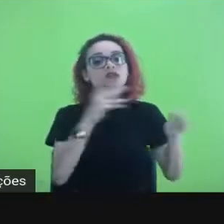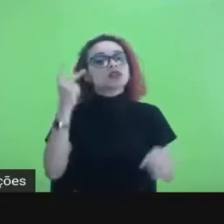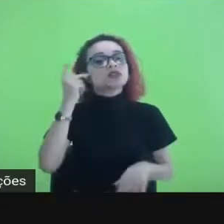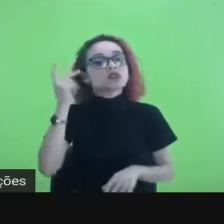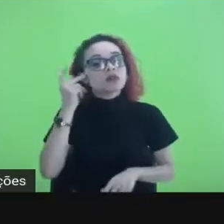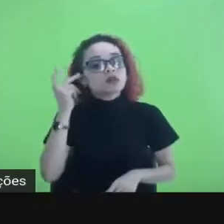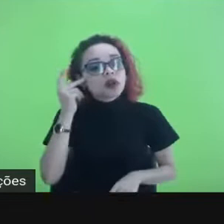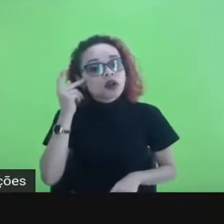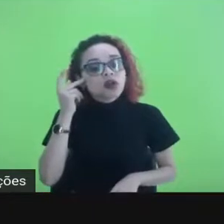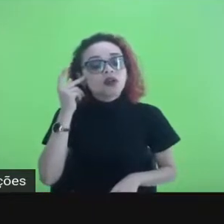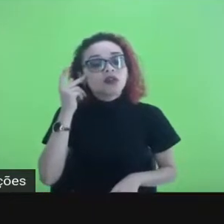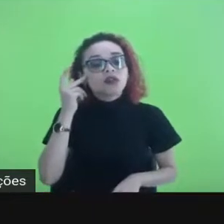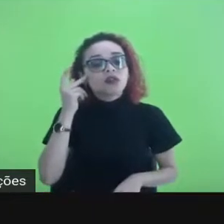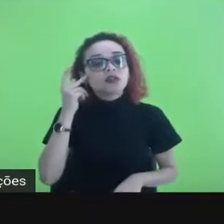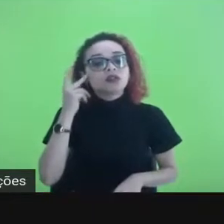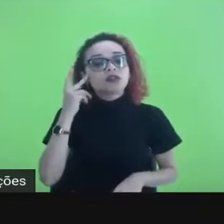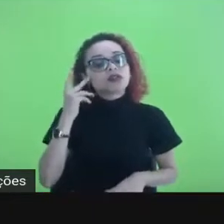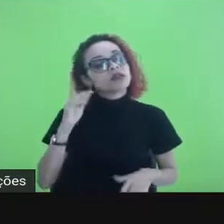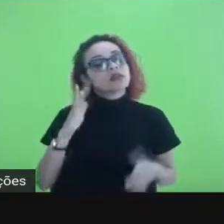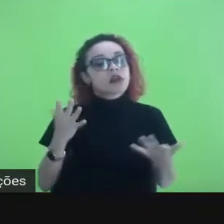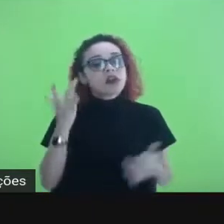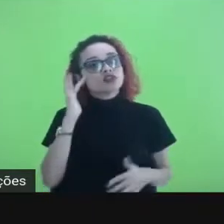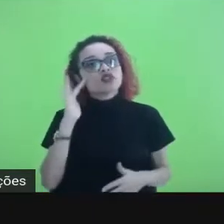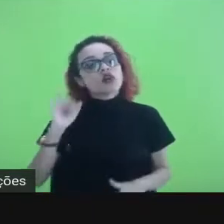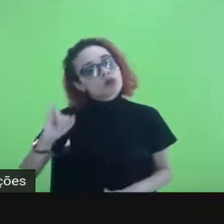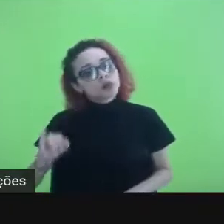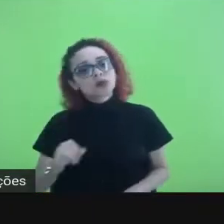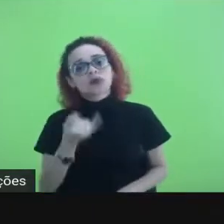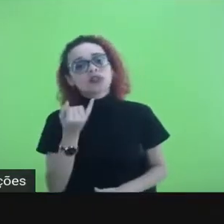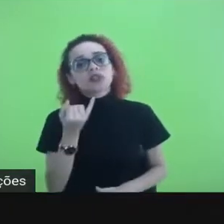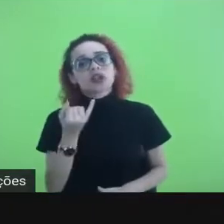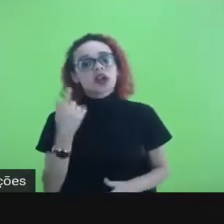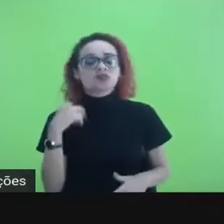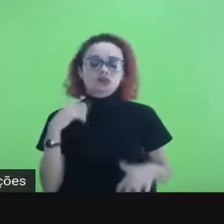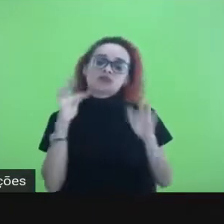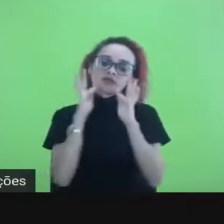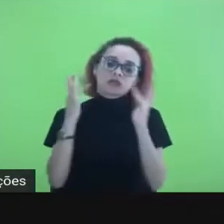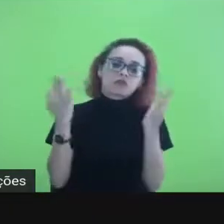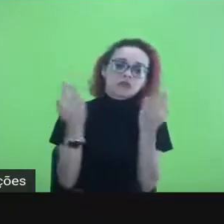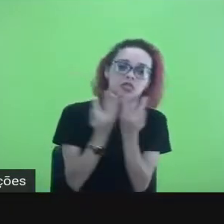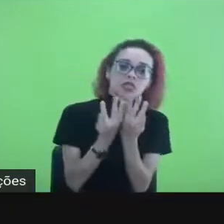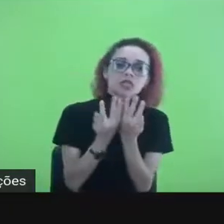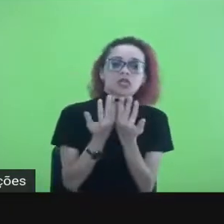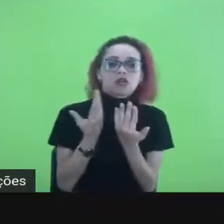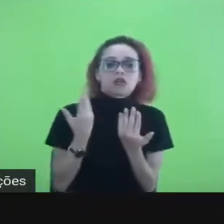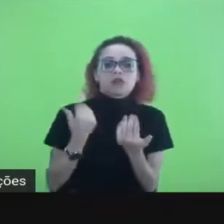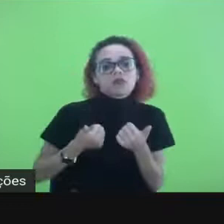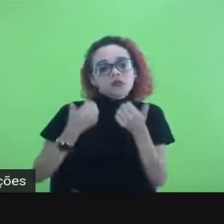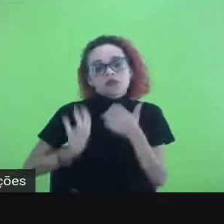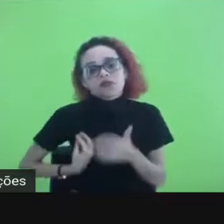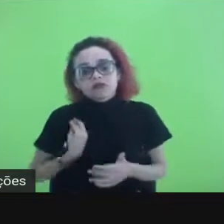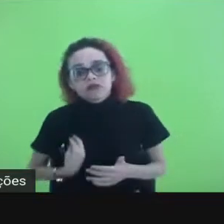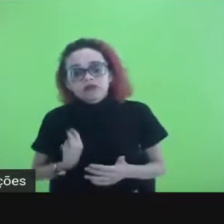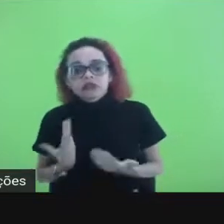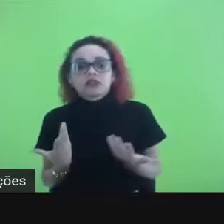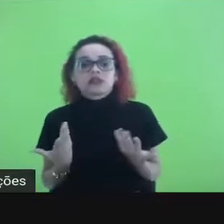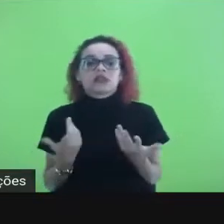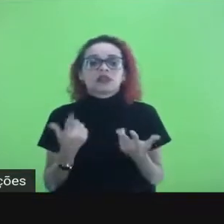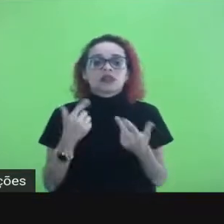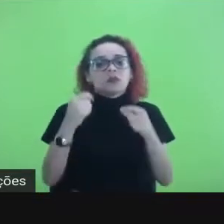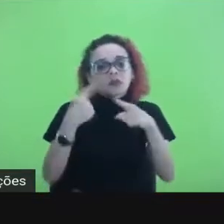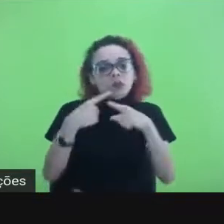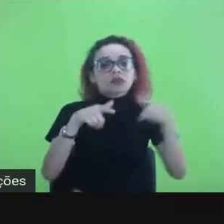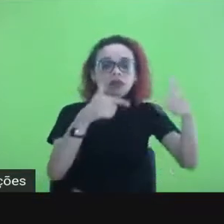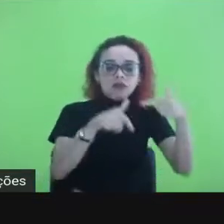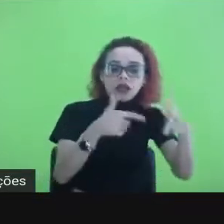ali seria uma oportunidade para nossa família e tal, e que ele teria assim uma possibilidade de trabalho